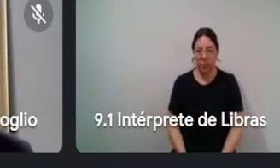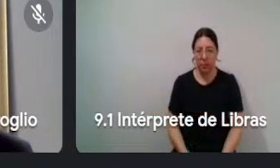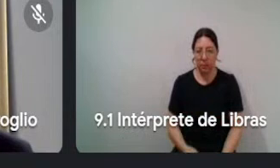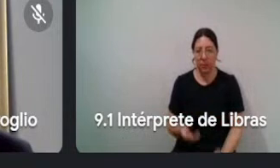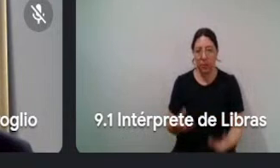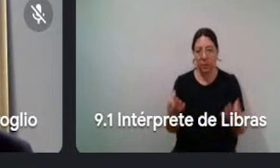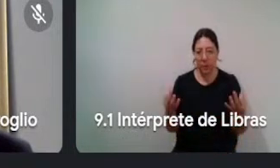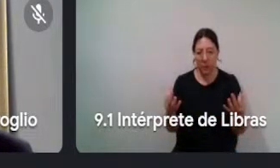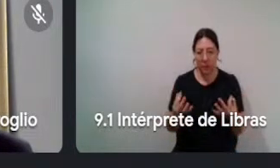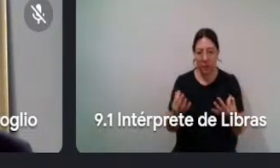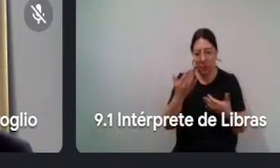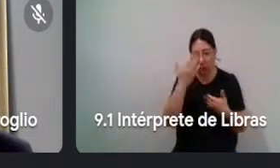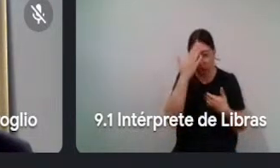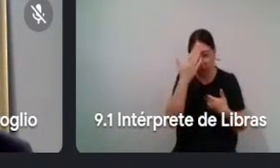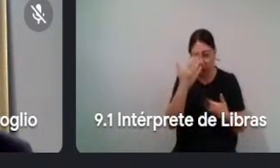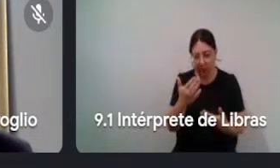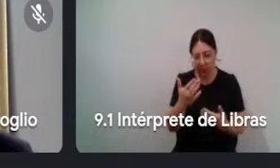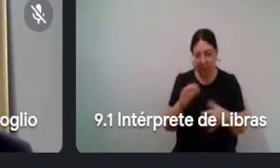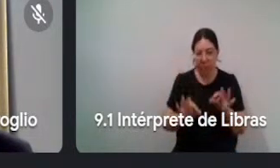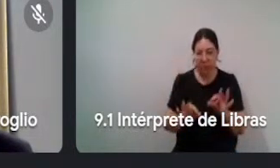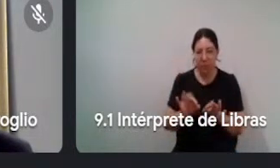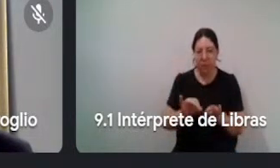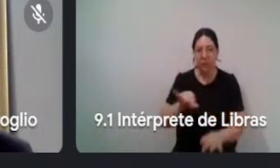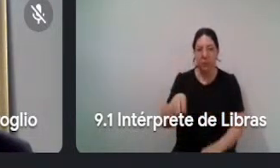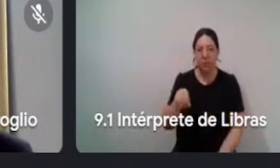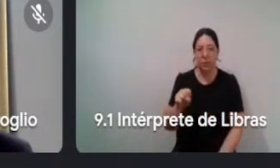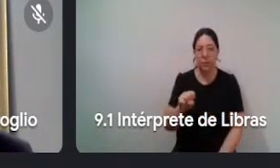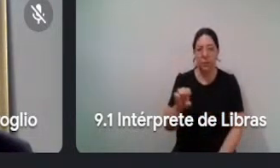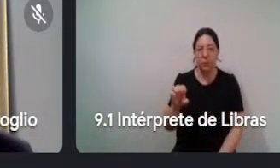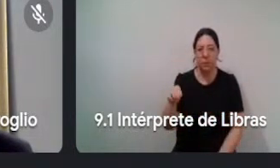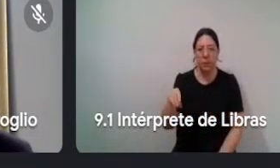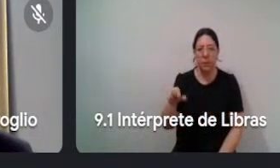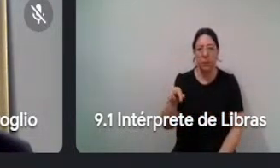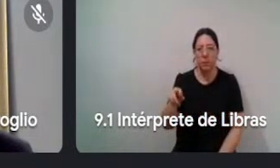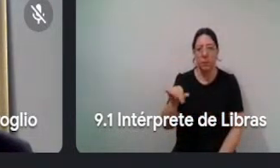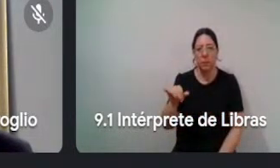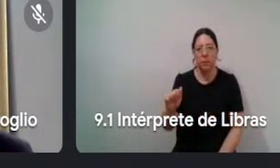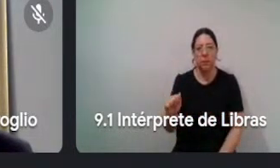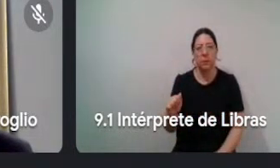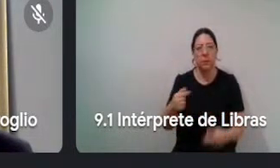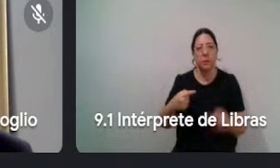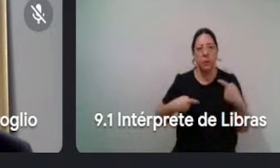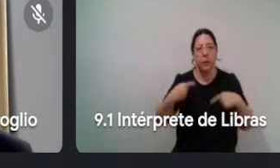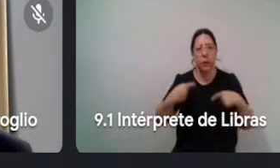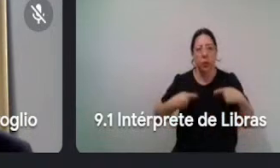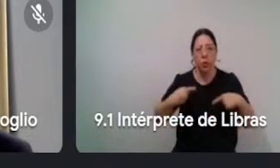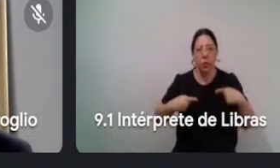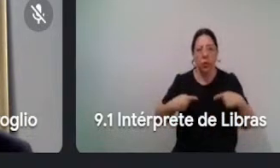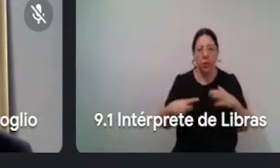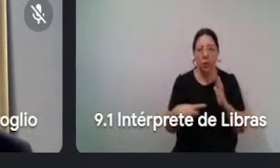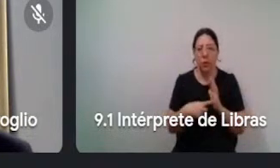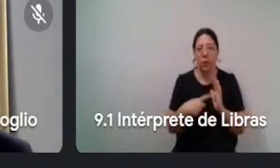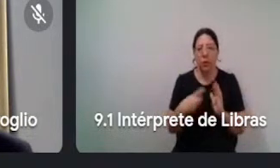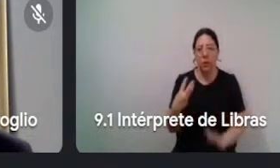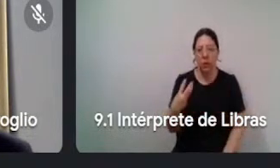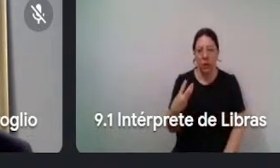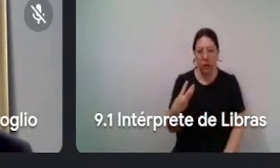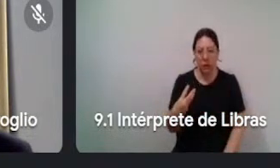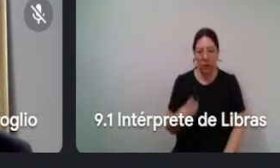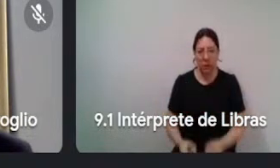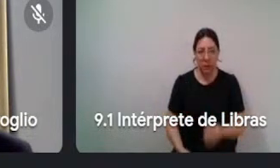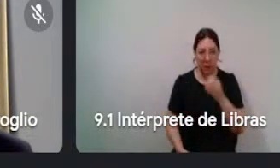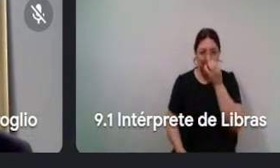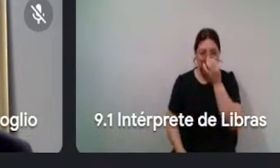Perfeito. Obrigado, doutor Zé Maria. Em discussão, o item 3 da pauta.